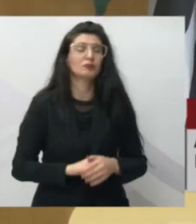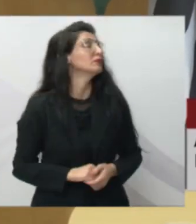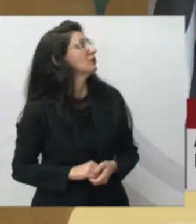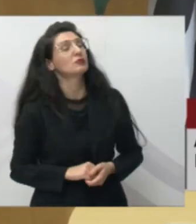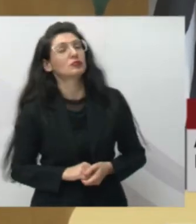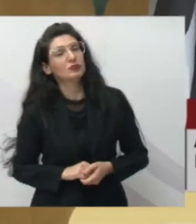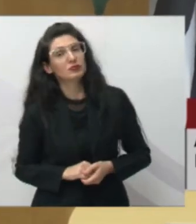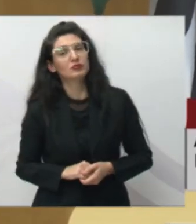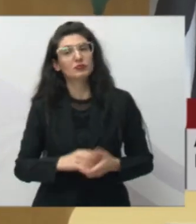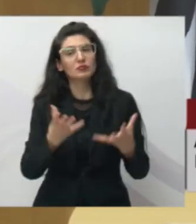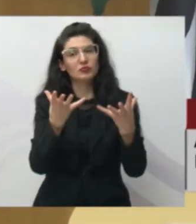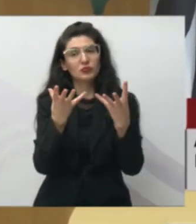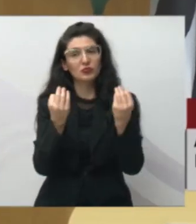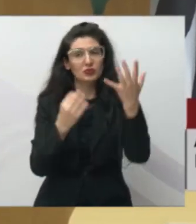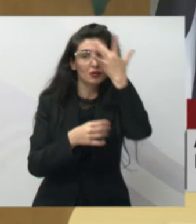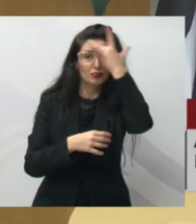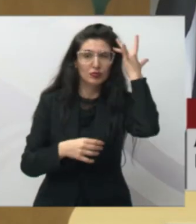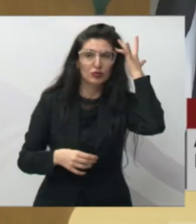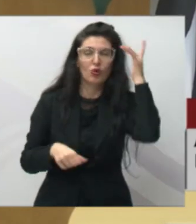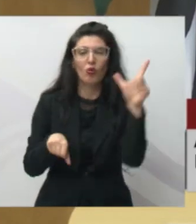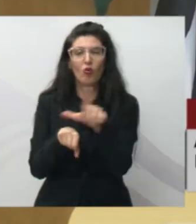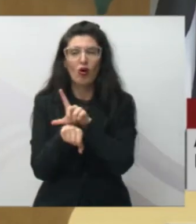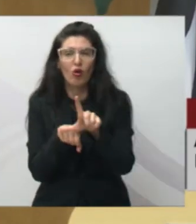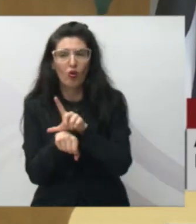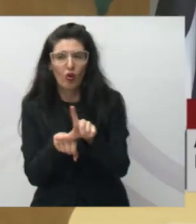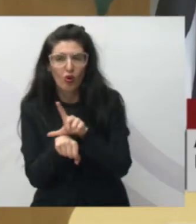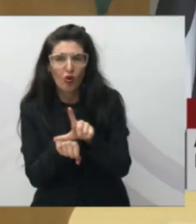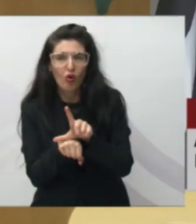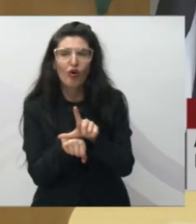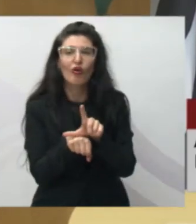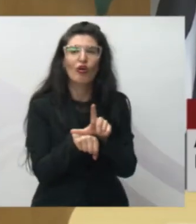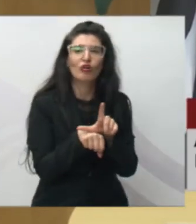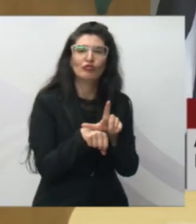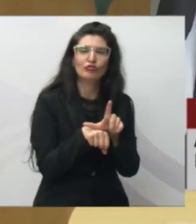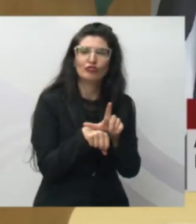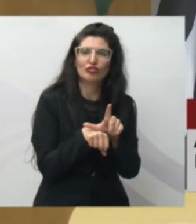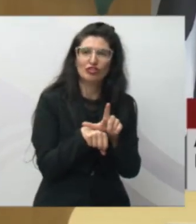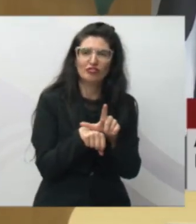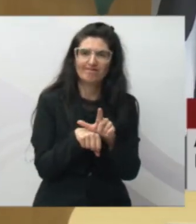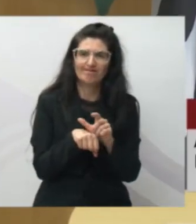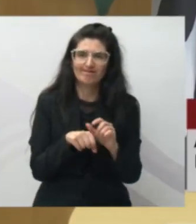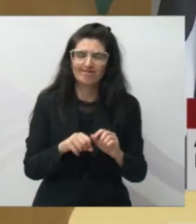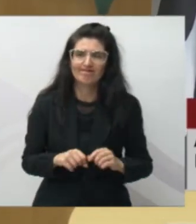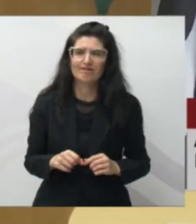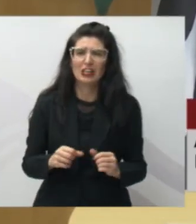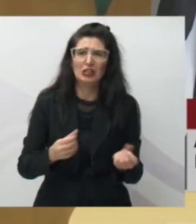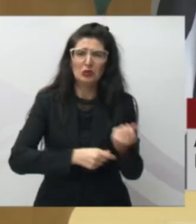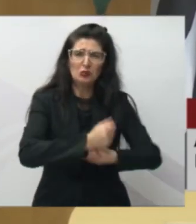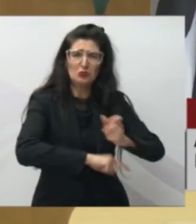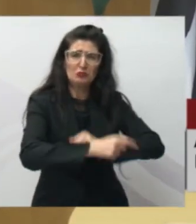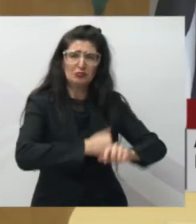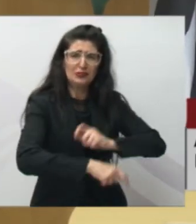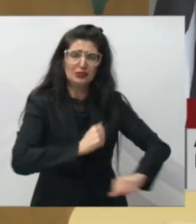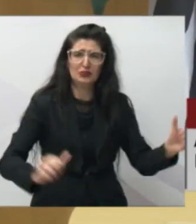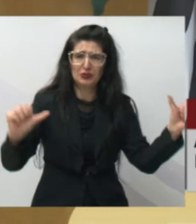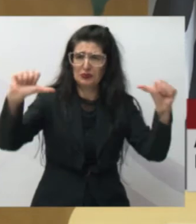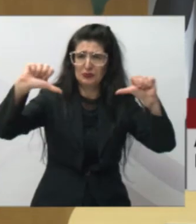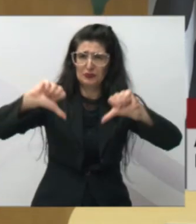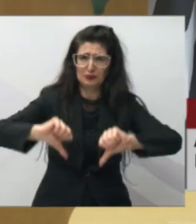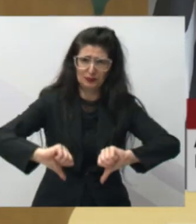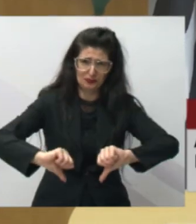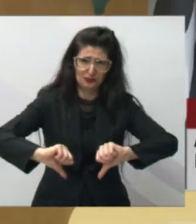que estão aí vendo seus negócios acabarem, simplesmente falindo. E não